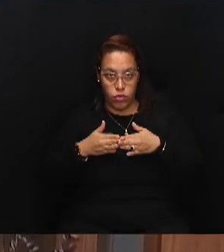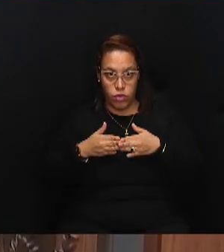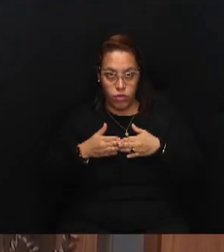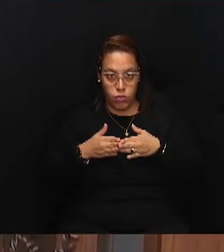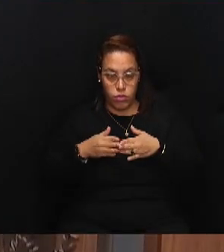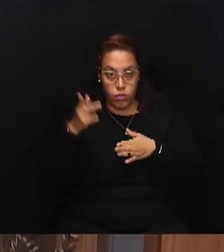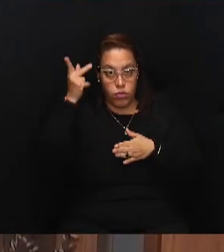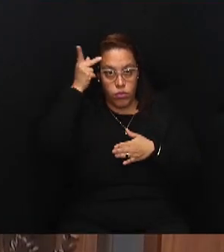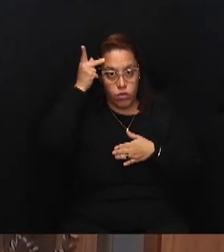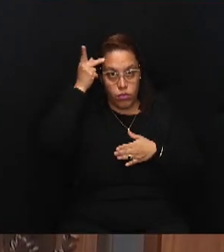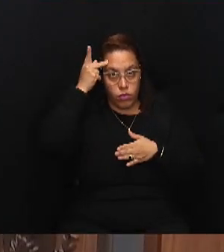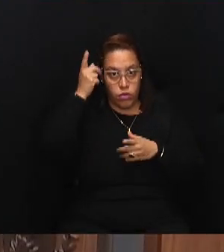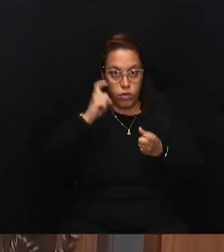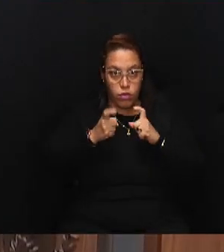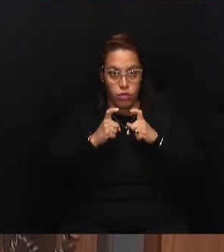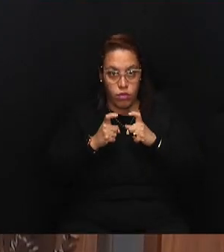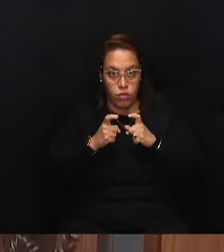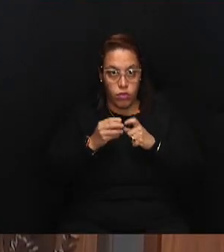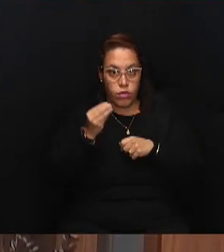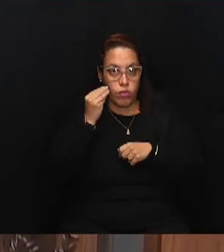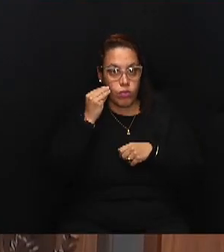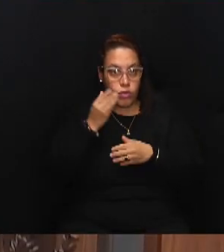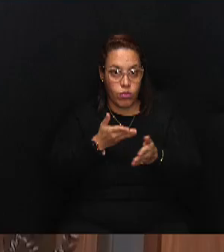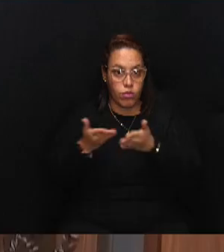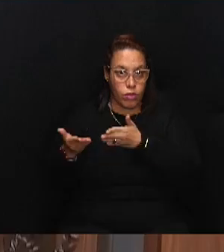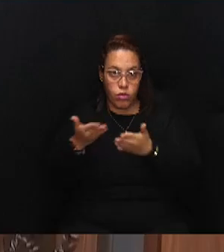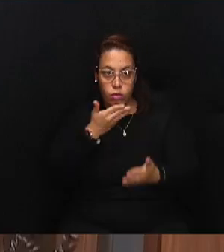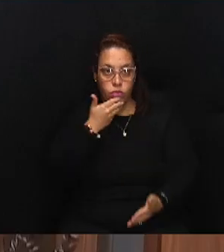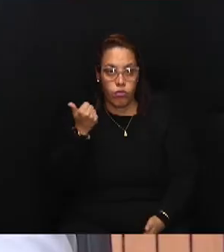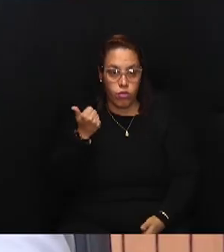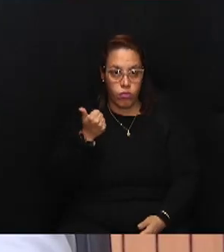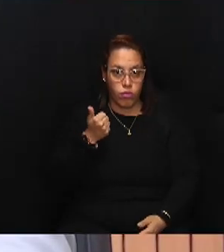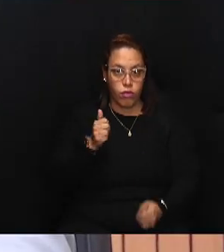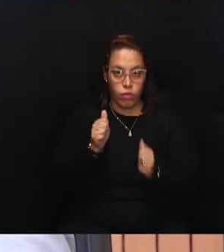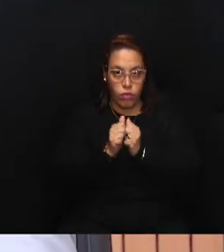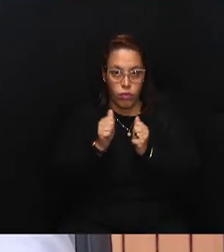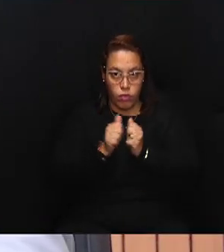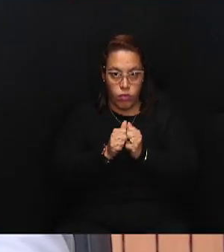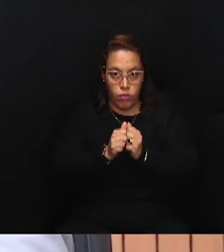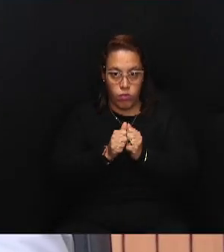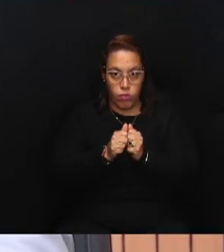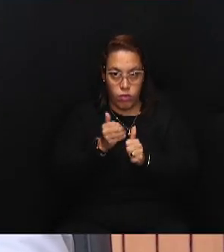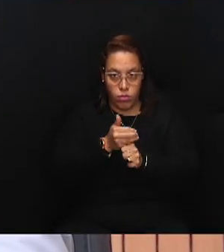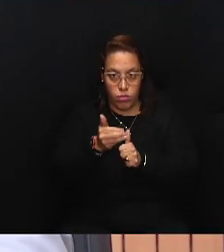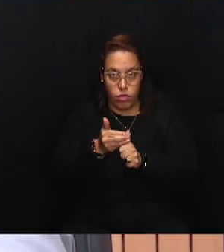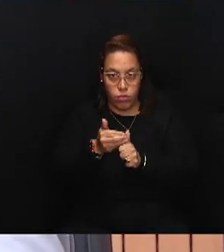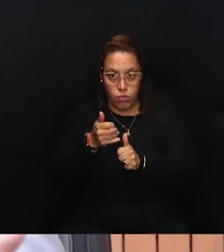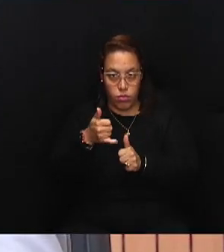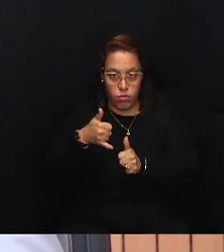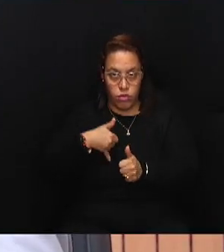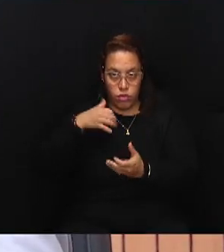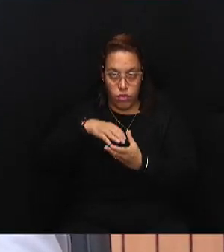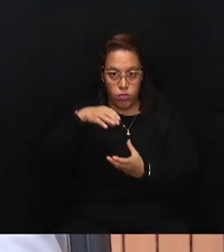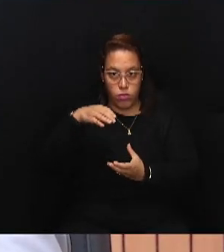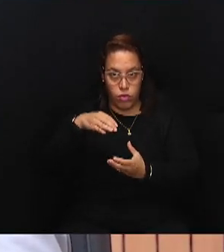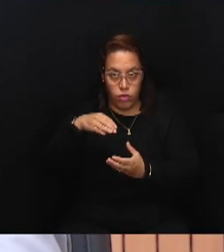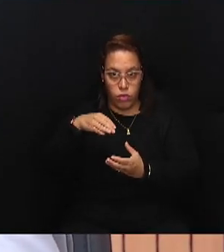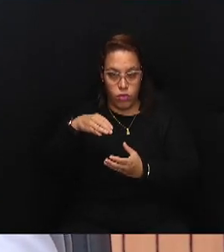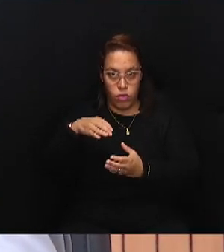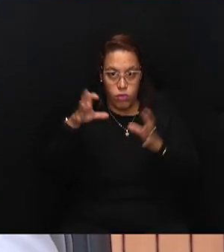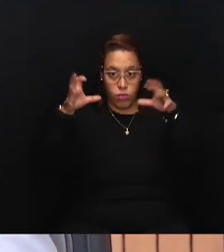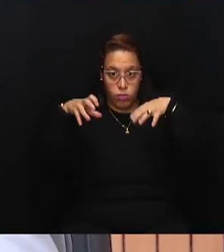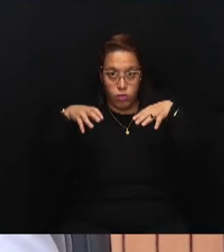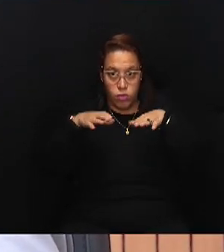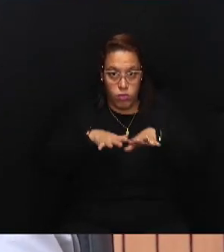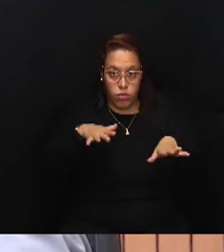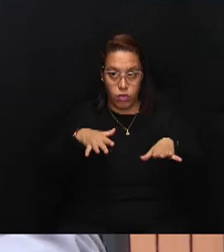São Paulo para uma reunião lá, para tentar também trazer melhorias, juntamente com o gabinete, aqui para os idosos. Então, como está um pouco de chuva, um pouco de trânsito, eu